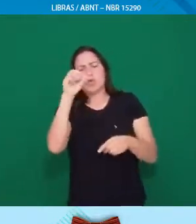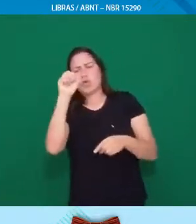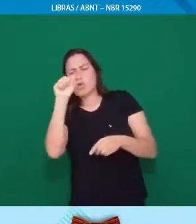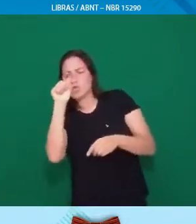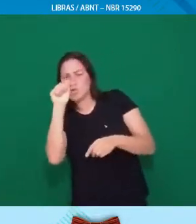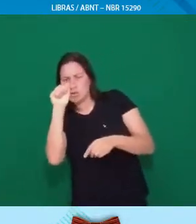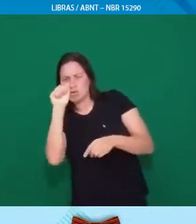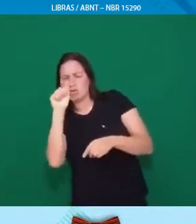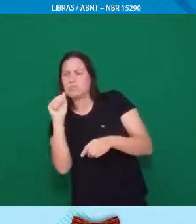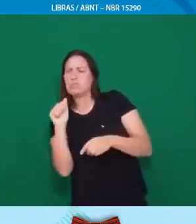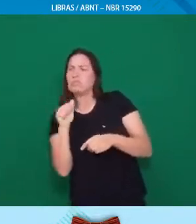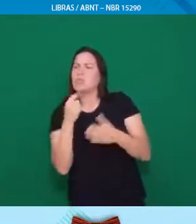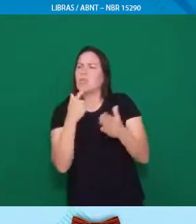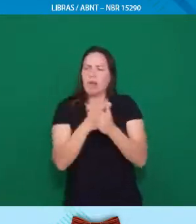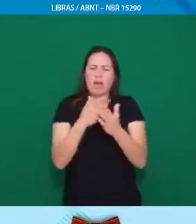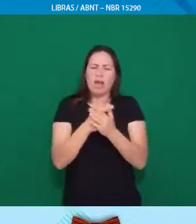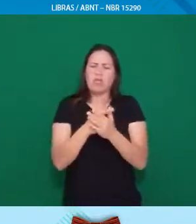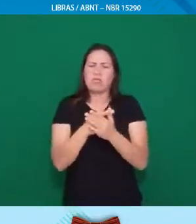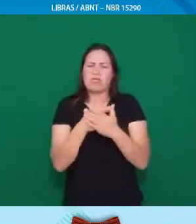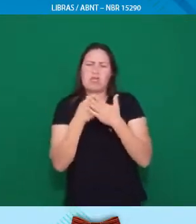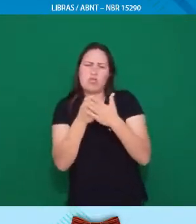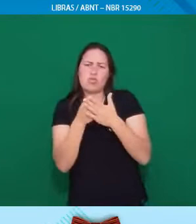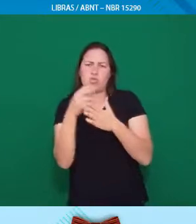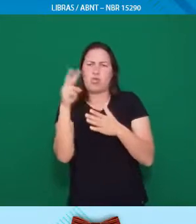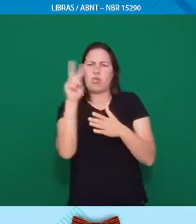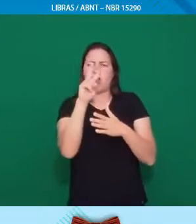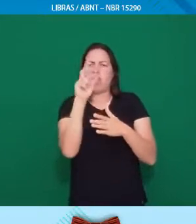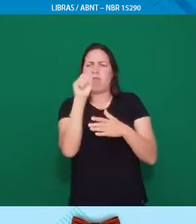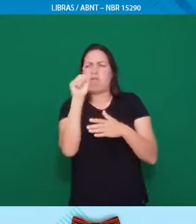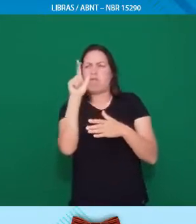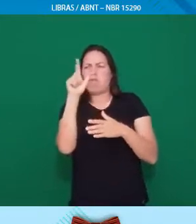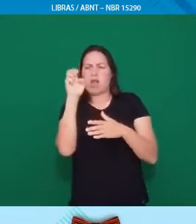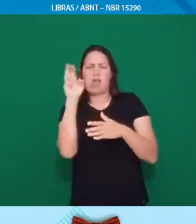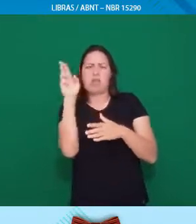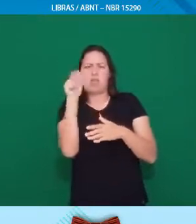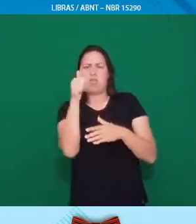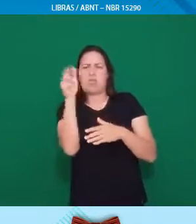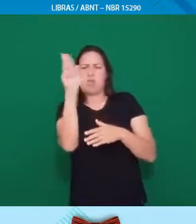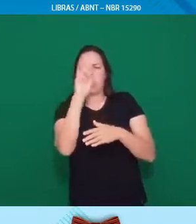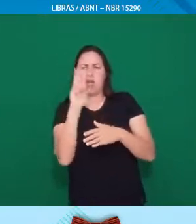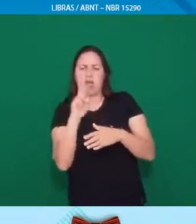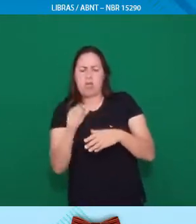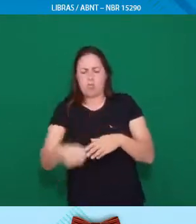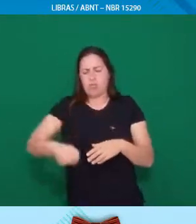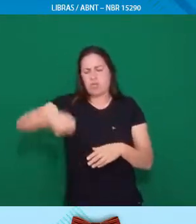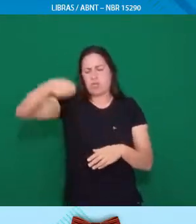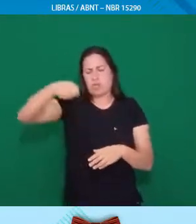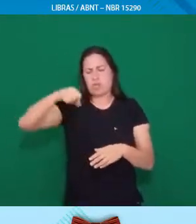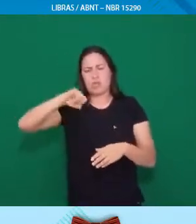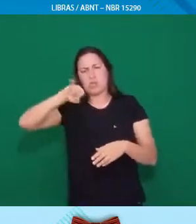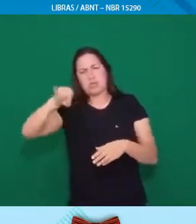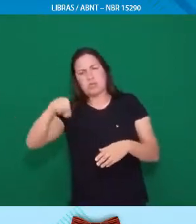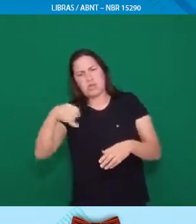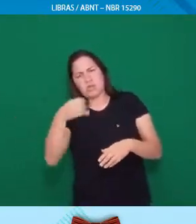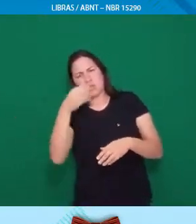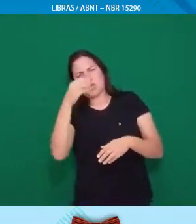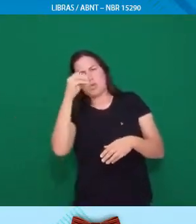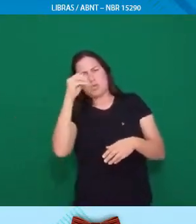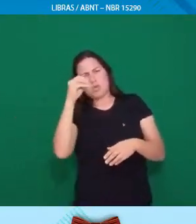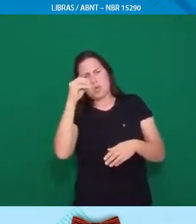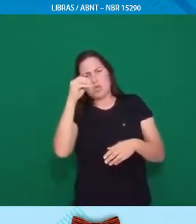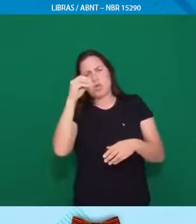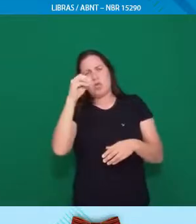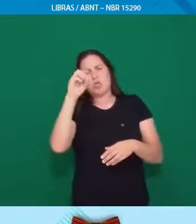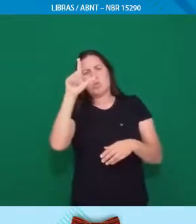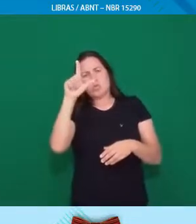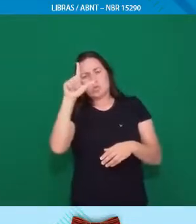ia ser vou pagava um benefício no máximo mais o valor vamos ver um Real por saco de sódio nós temos